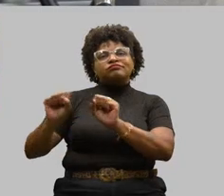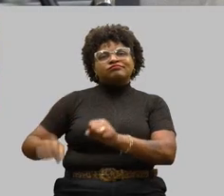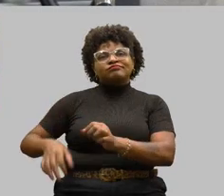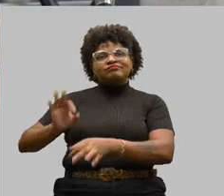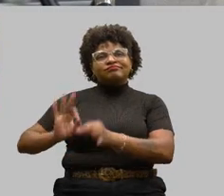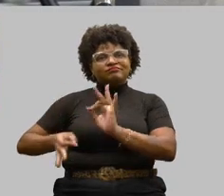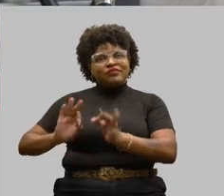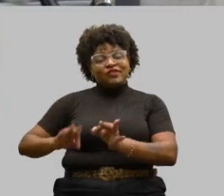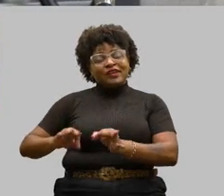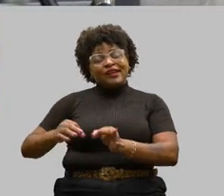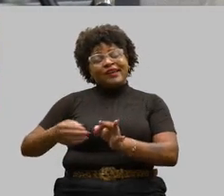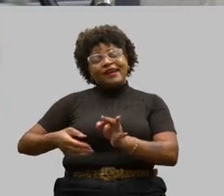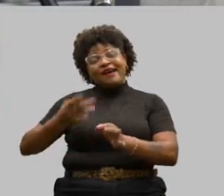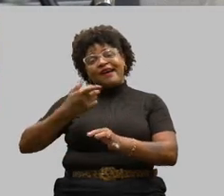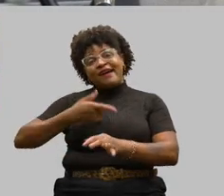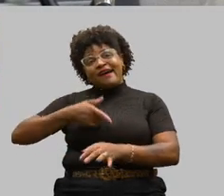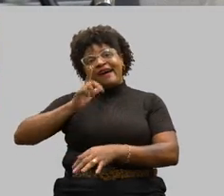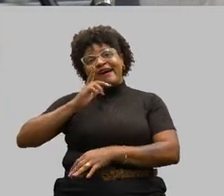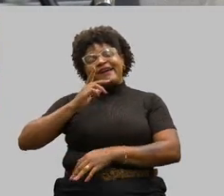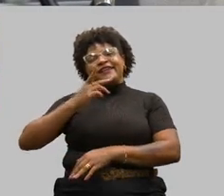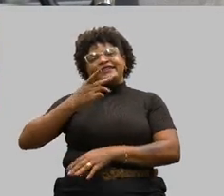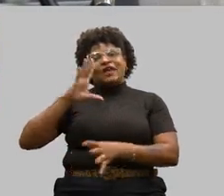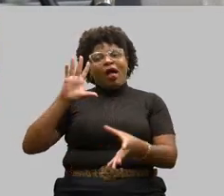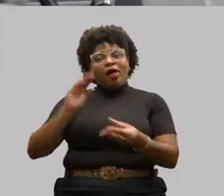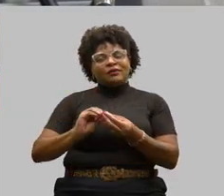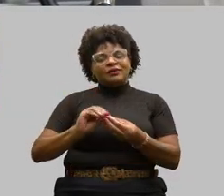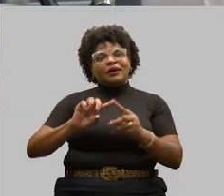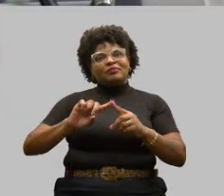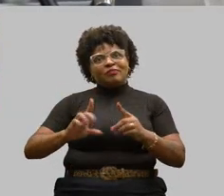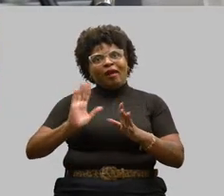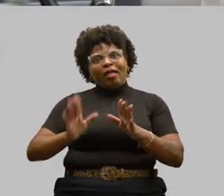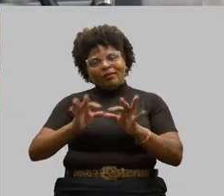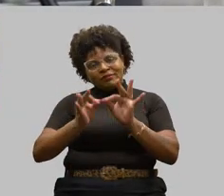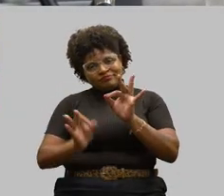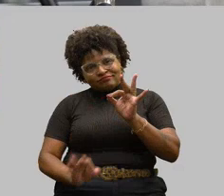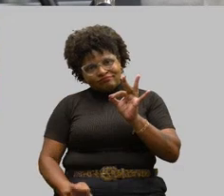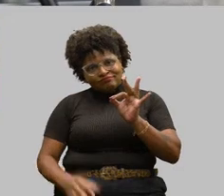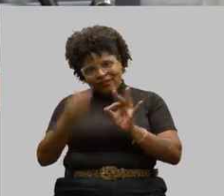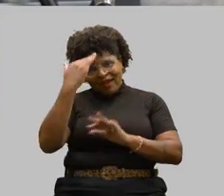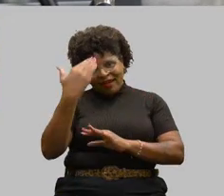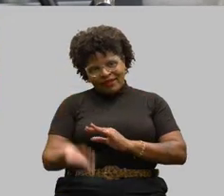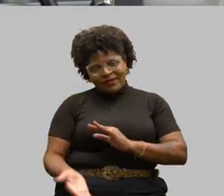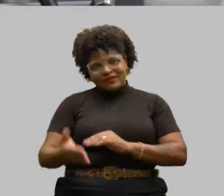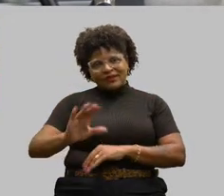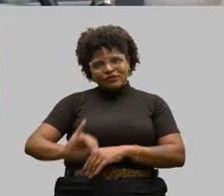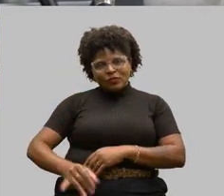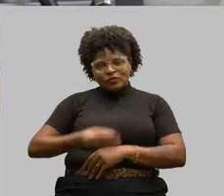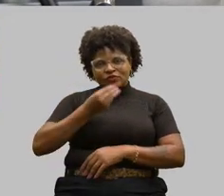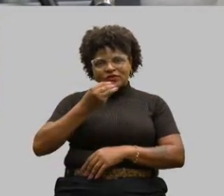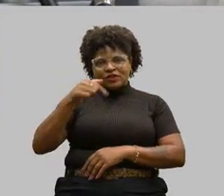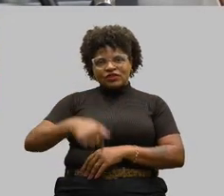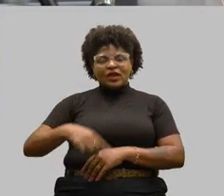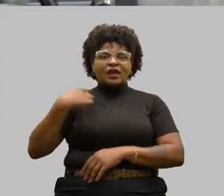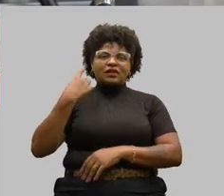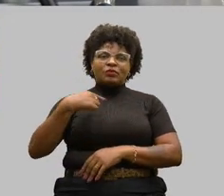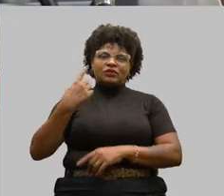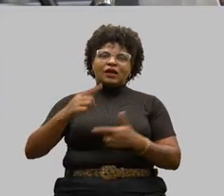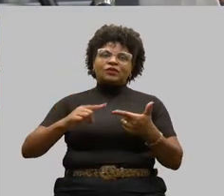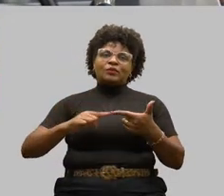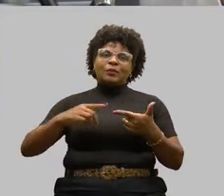mediantei demais queria só agradecer mais uma vez a oportunidade viu Deputado Dr Maurício Deputado grego